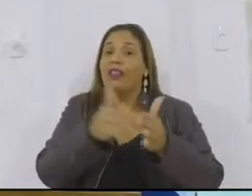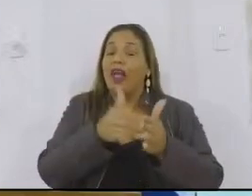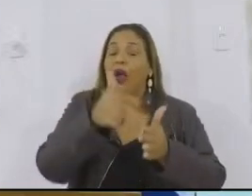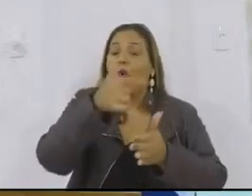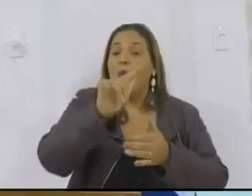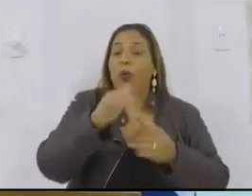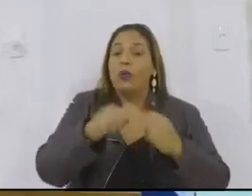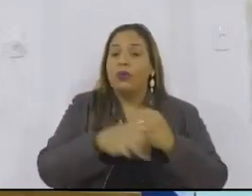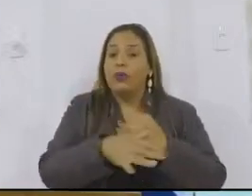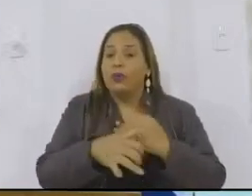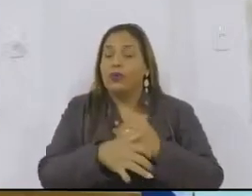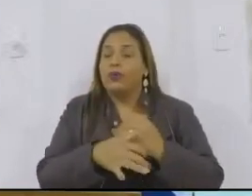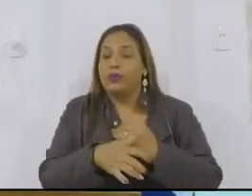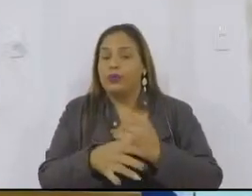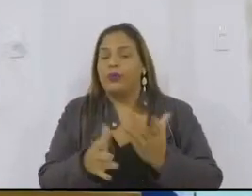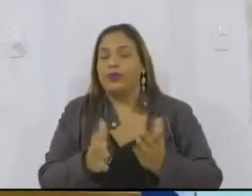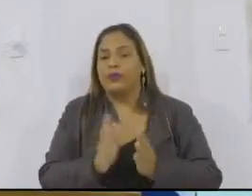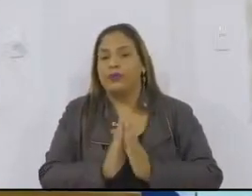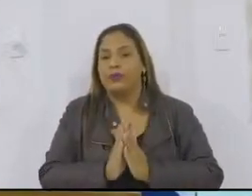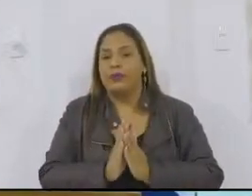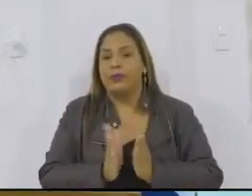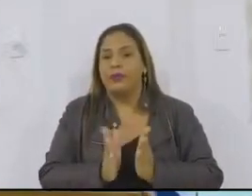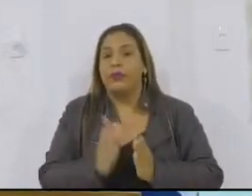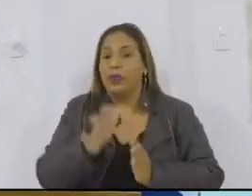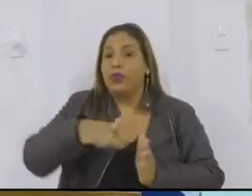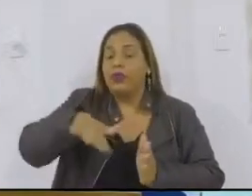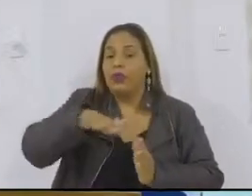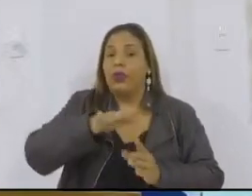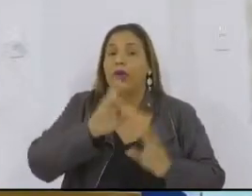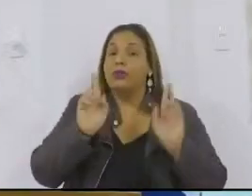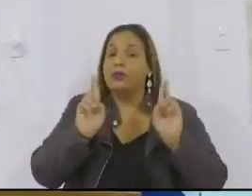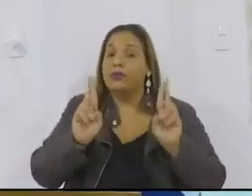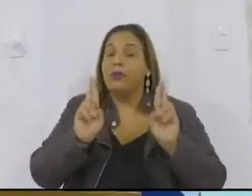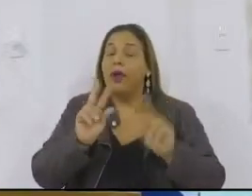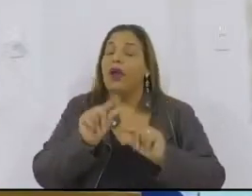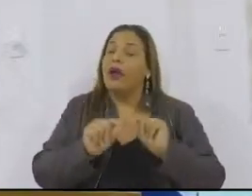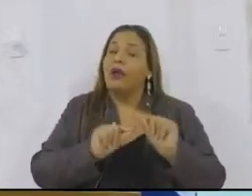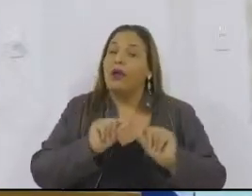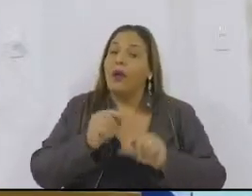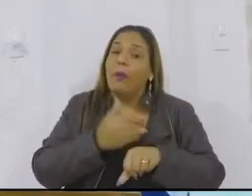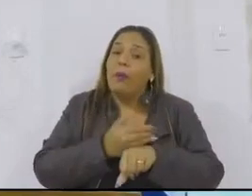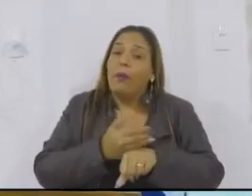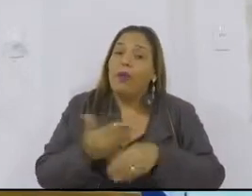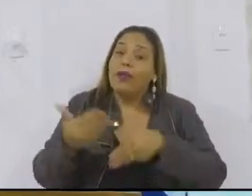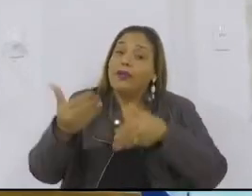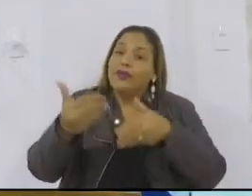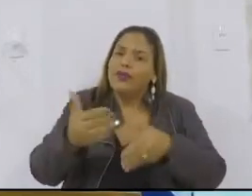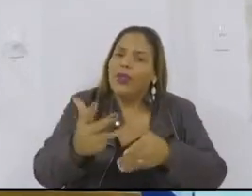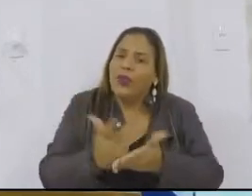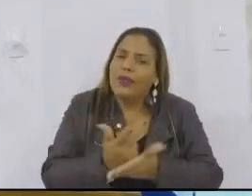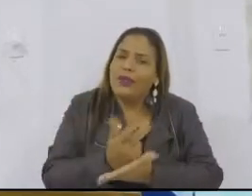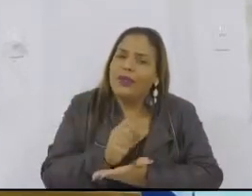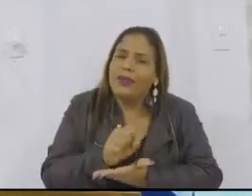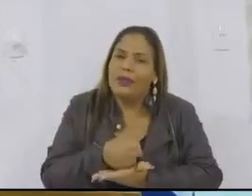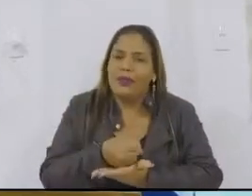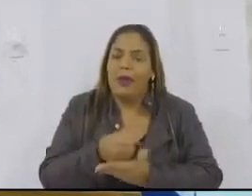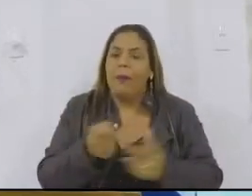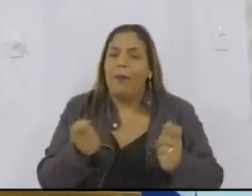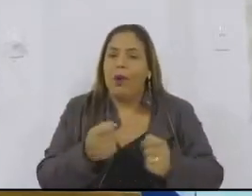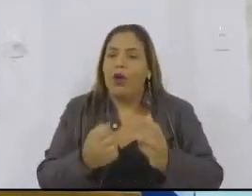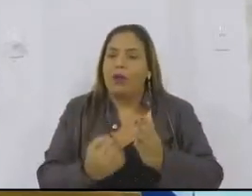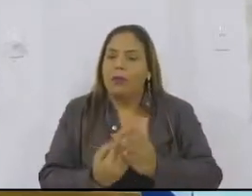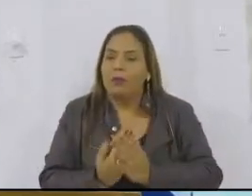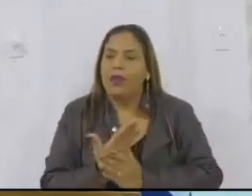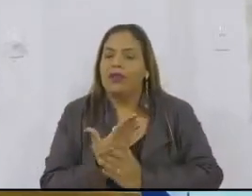passageiro. Então, a gente também espera que esse momento chegue para que nós podemos implantar aqui